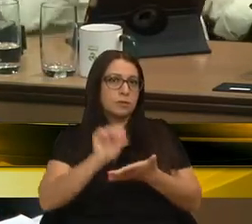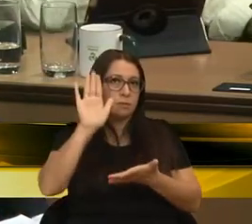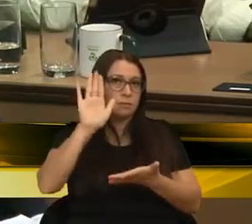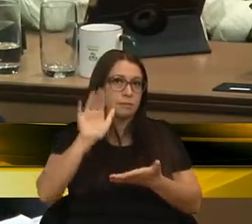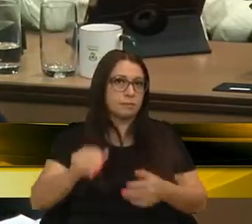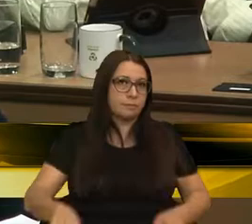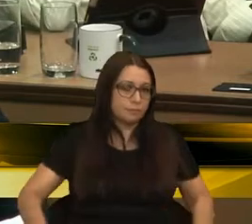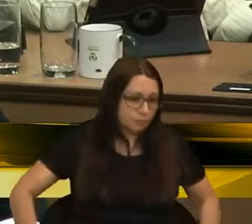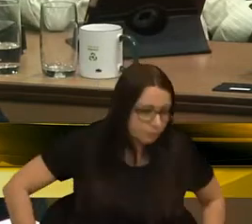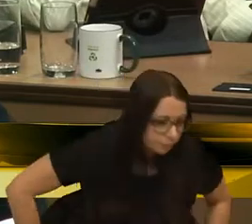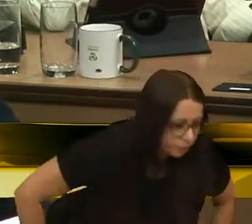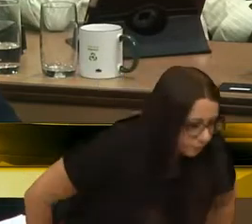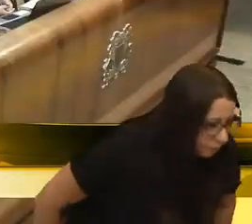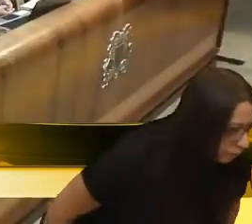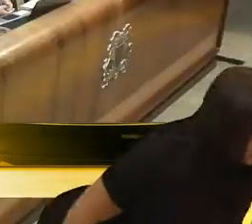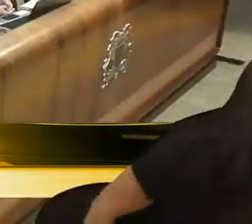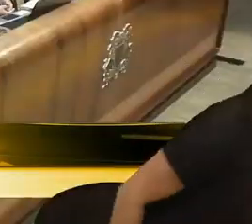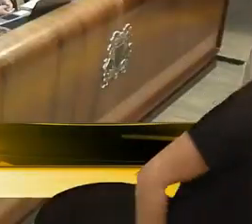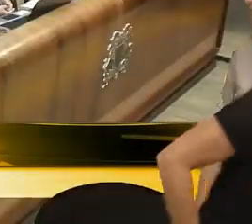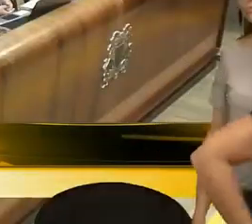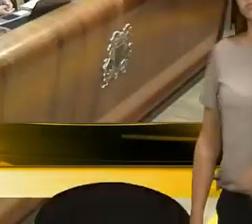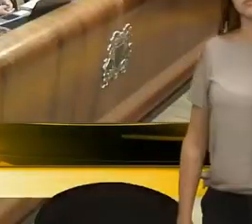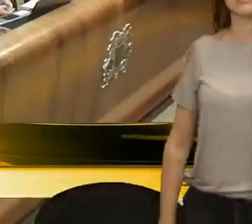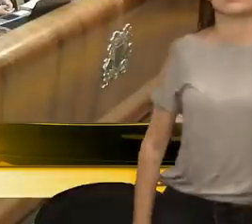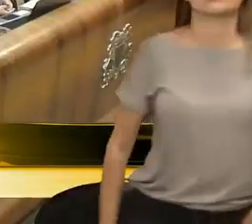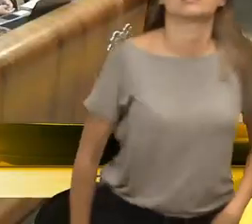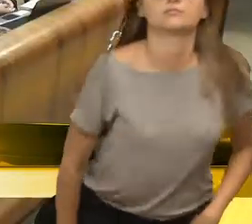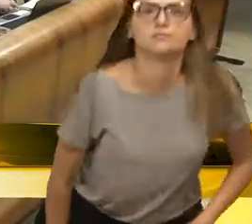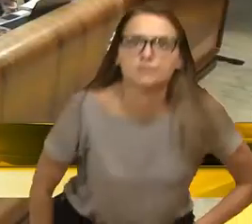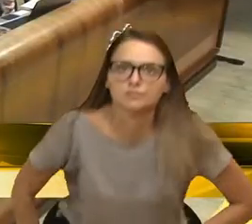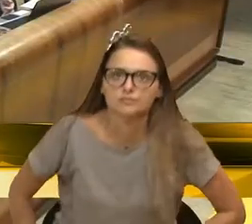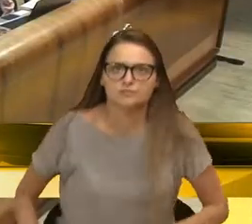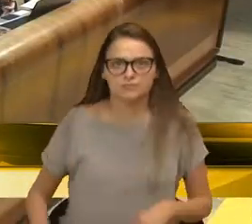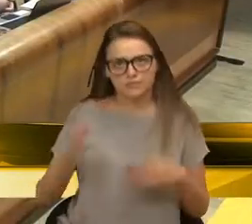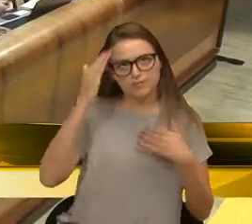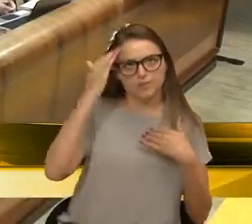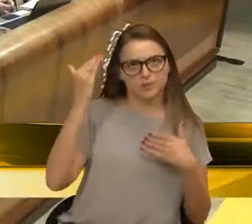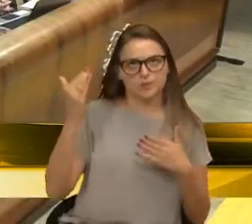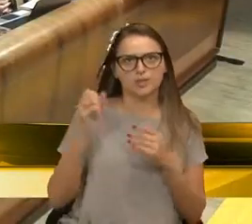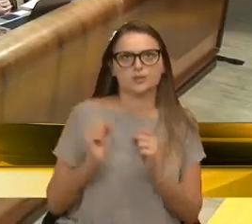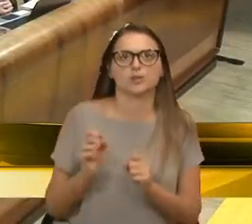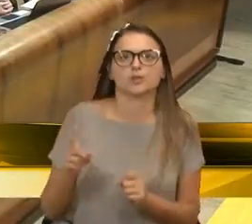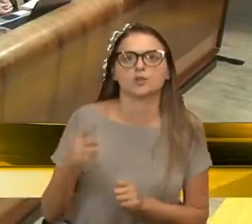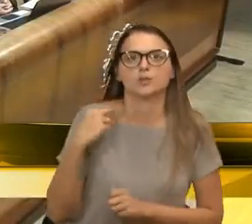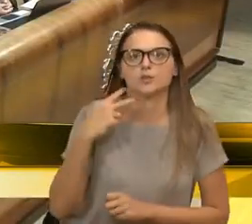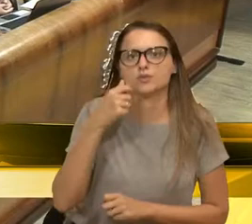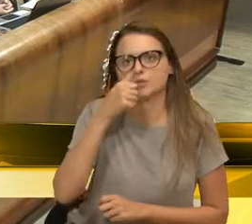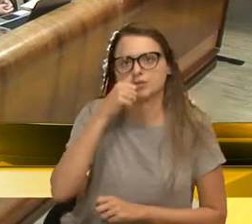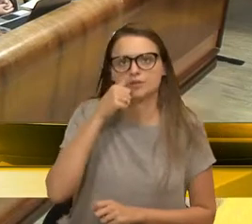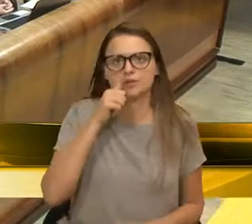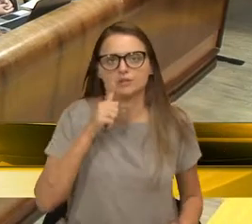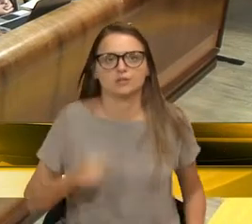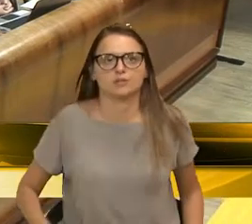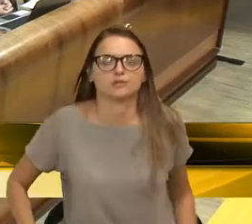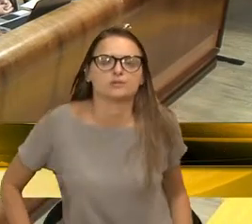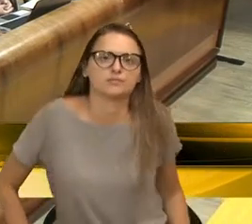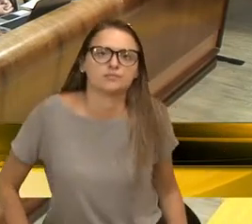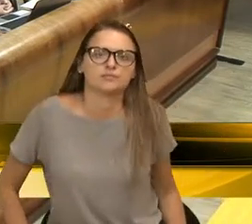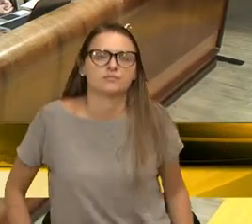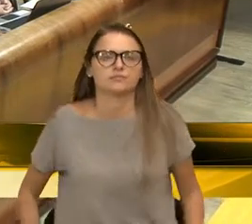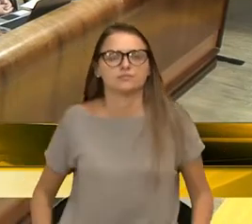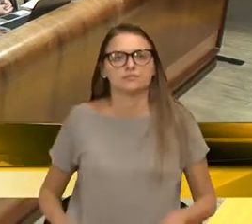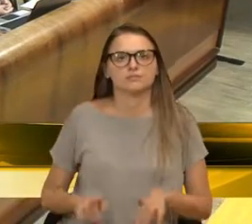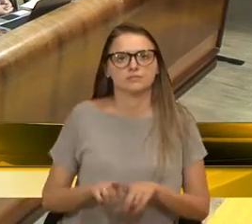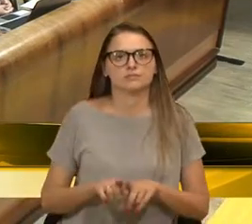nesta casa. Tatiane. Muito obrigado. Obrigada. O seu à parte, vereadora Paula. Vereadora Tatiana, lhe